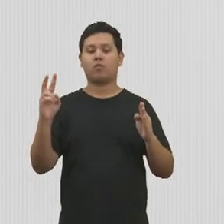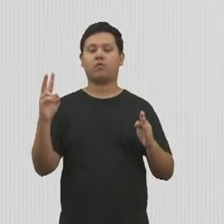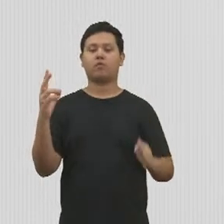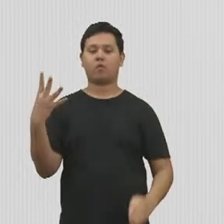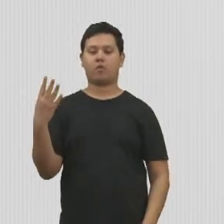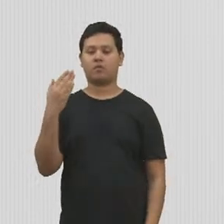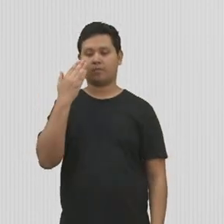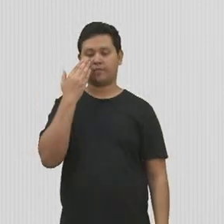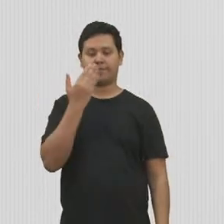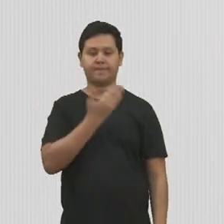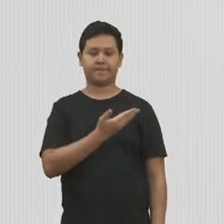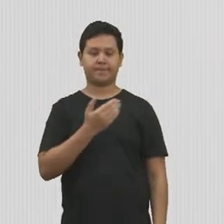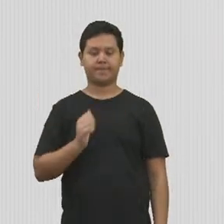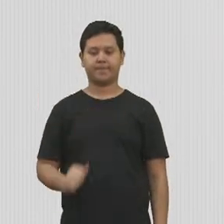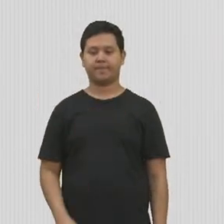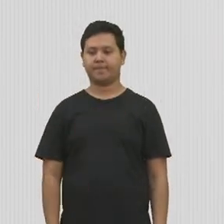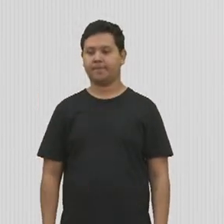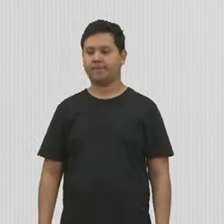por gentileza.